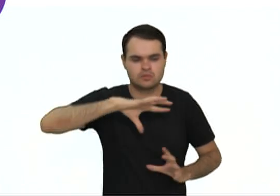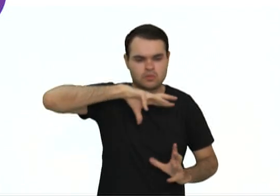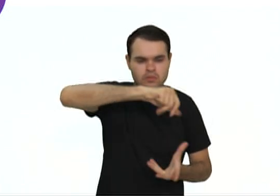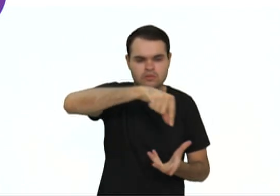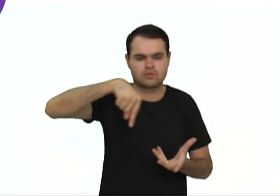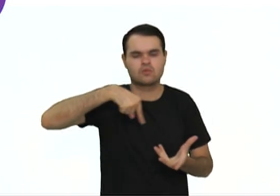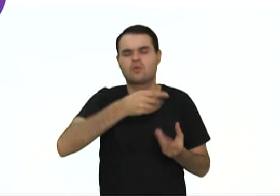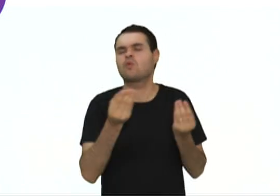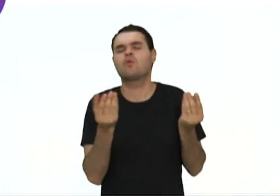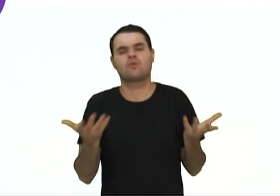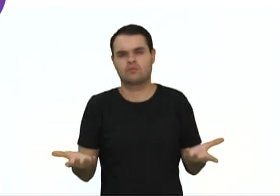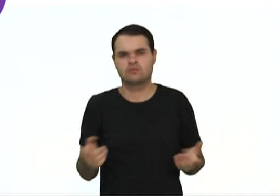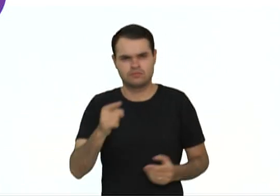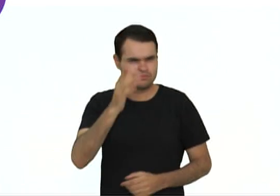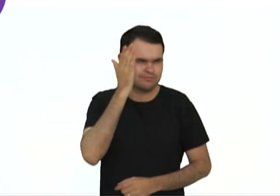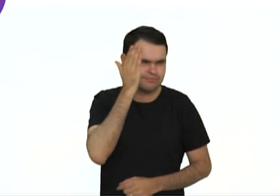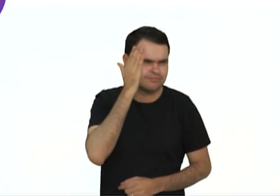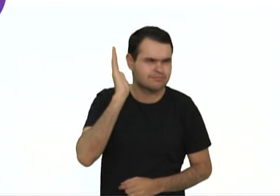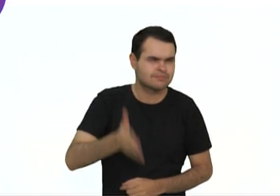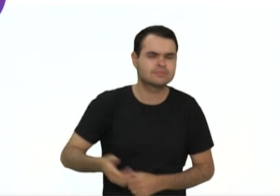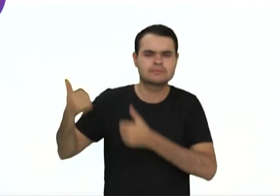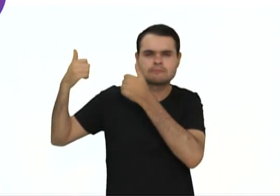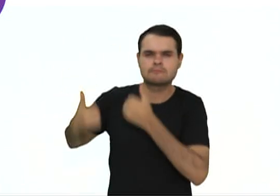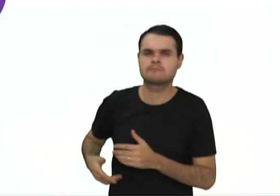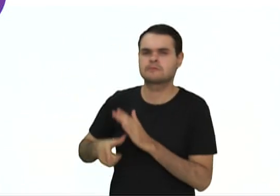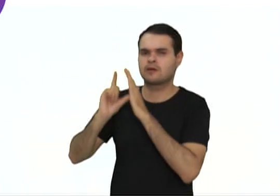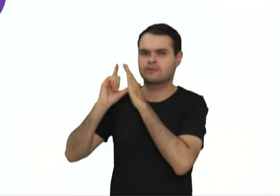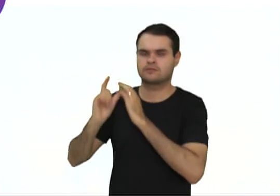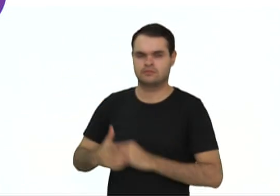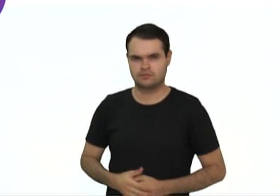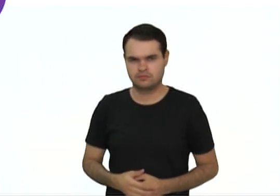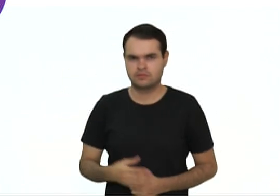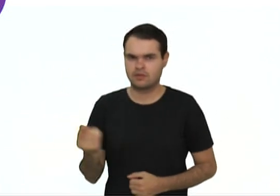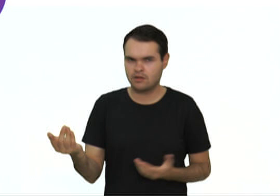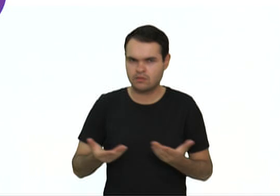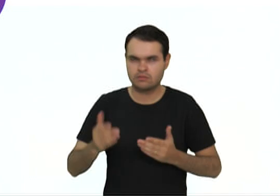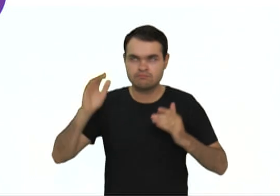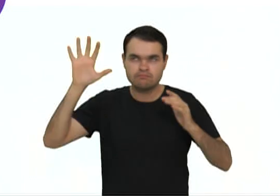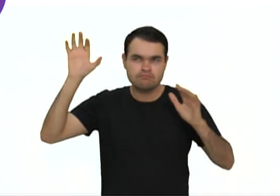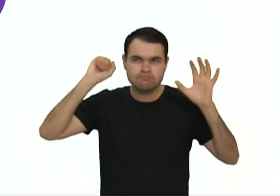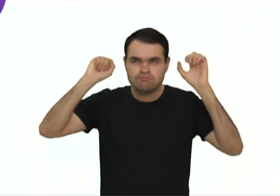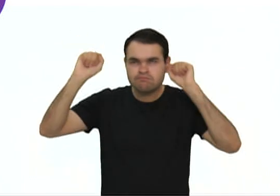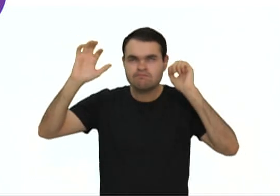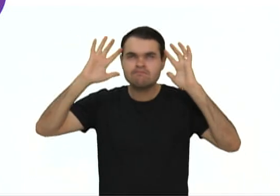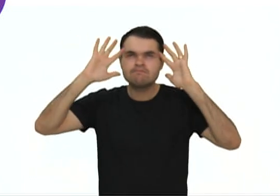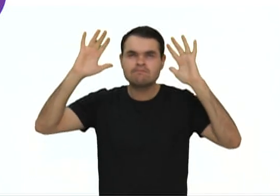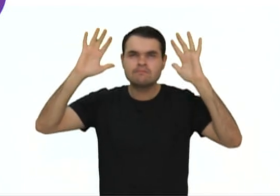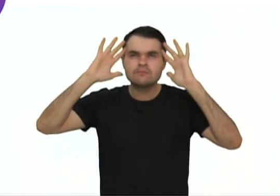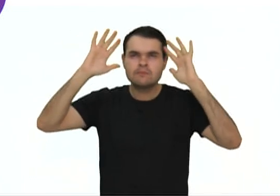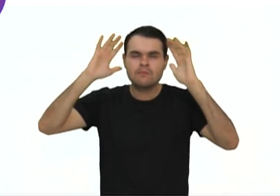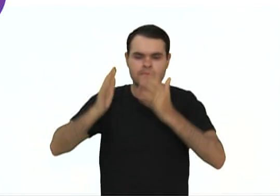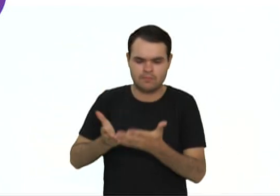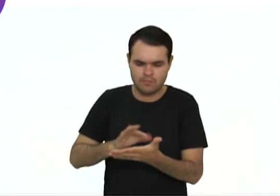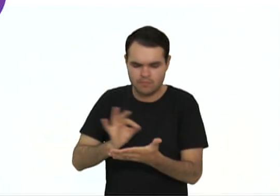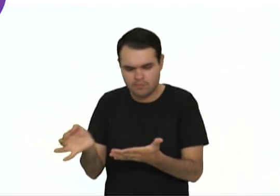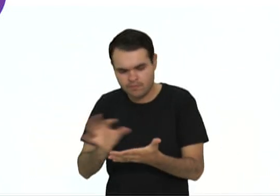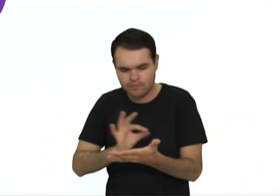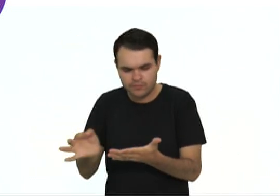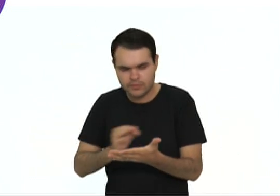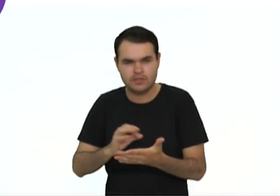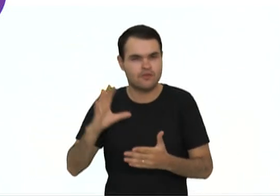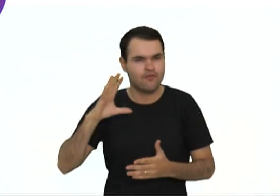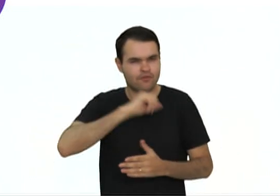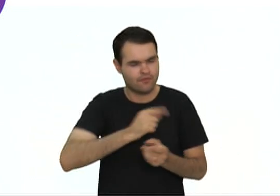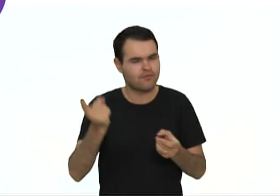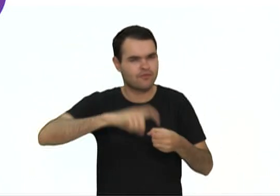sabe como isso acontece, porque nós já trabalhamos isso anteriormente. Então organize as suas ideias, procure lá nas suas anotações do seu caderno que eu volto